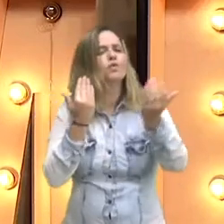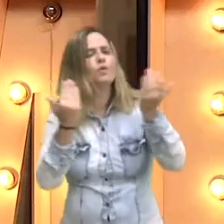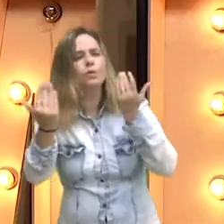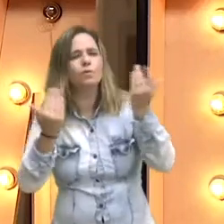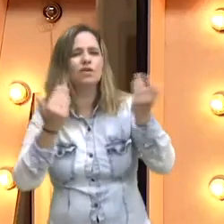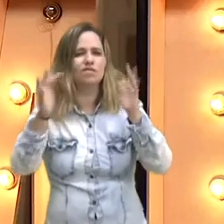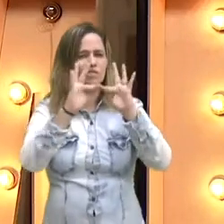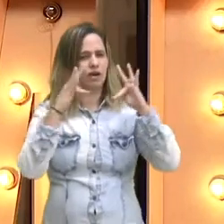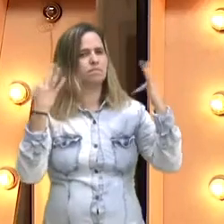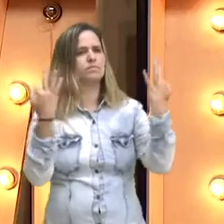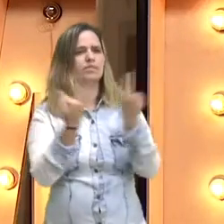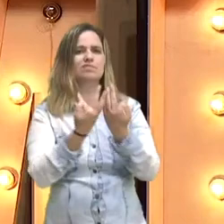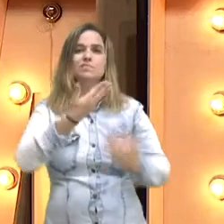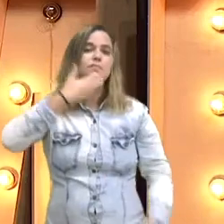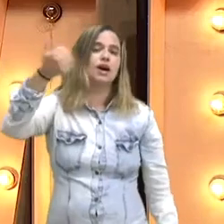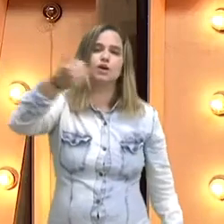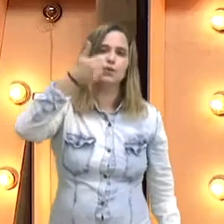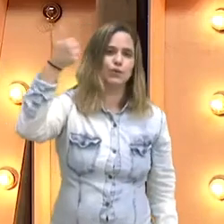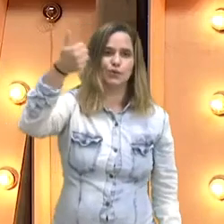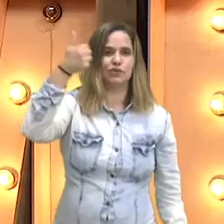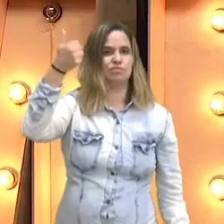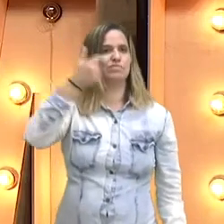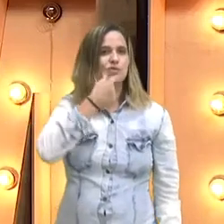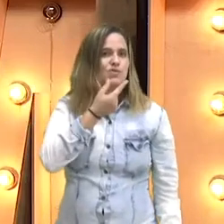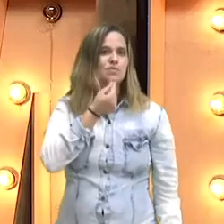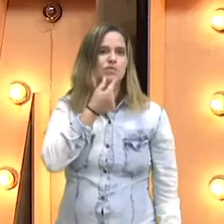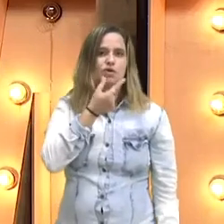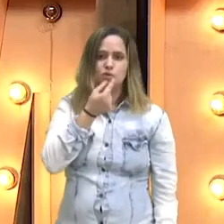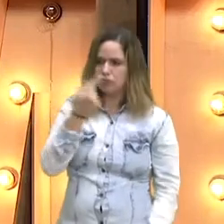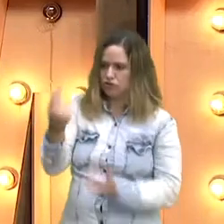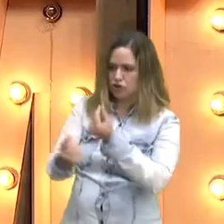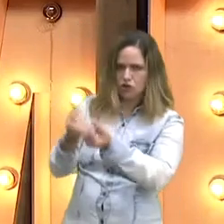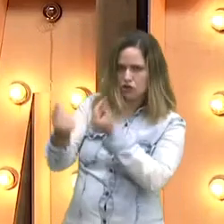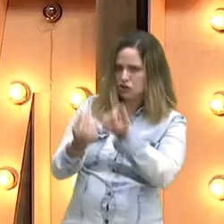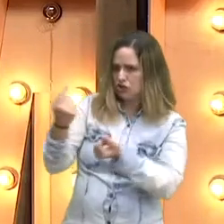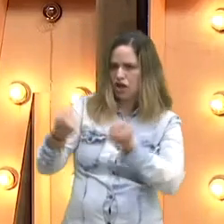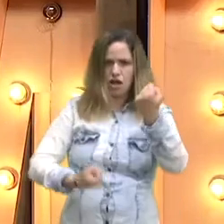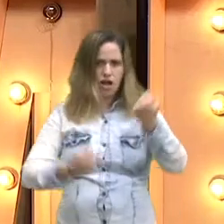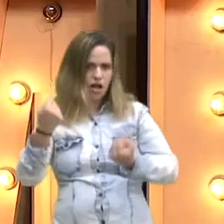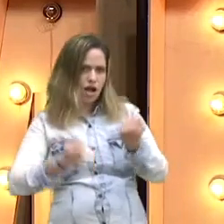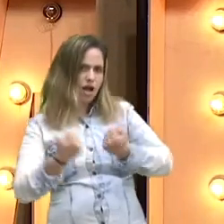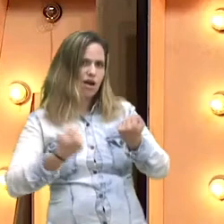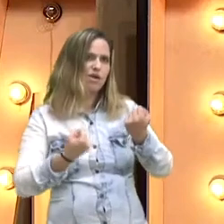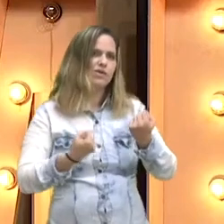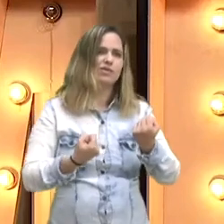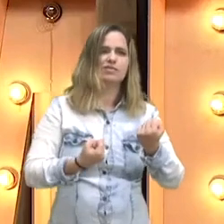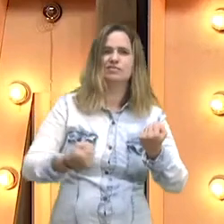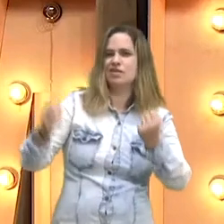homem vencedor, empreendedor, milionário, andava numa Lamborghini, morava num palácio,